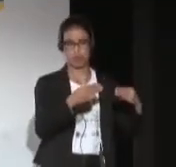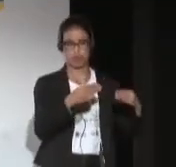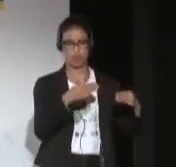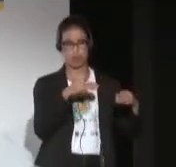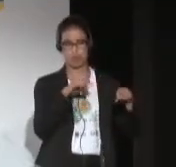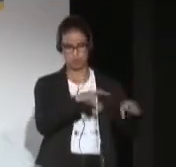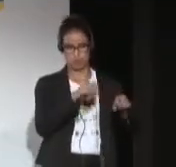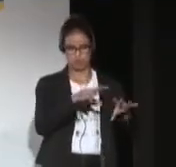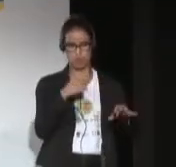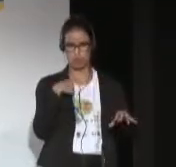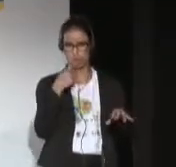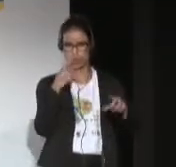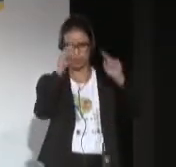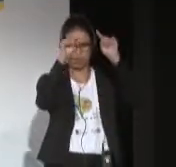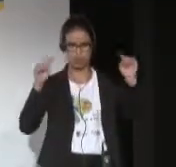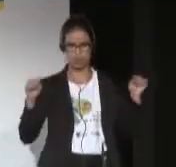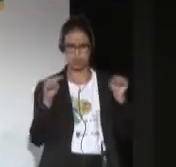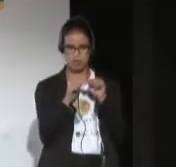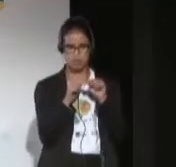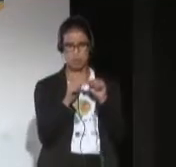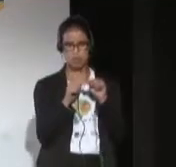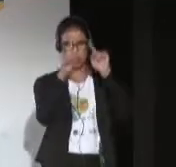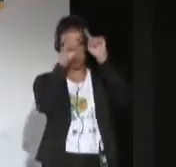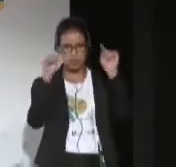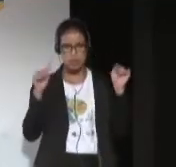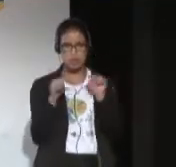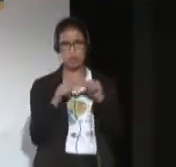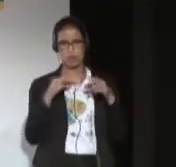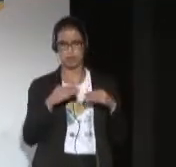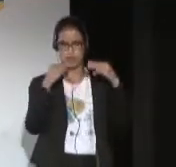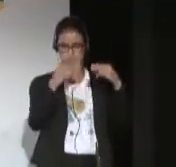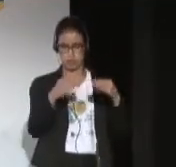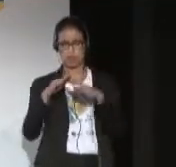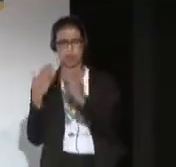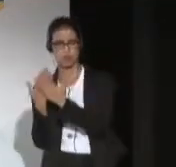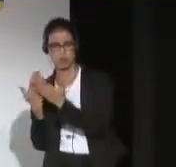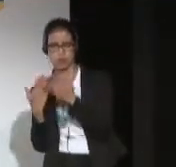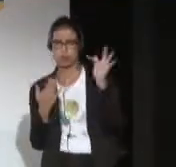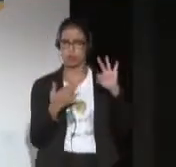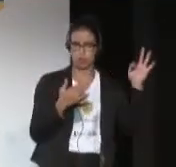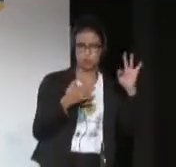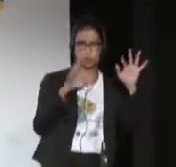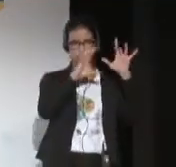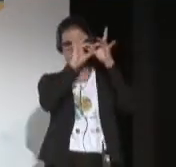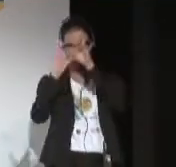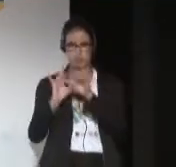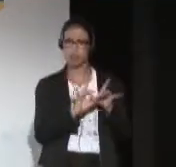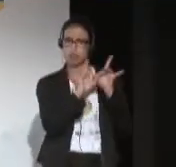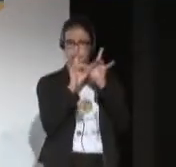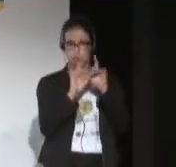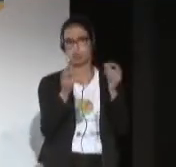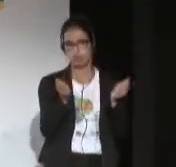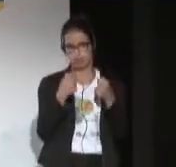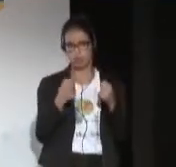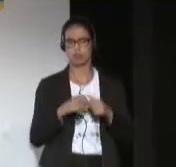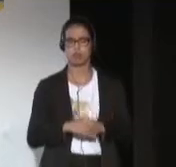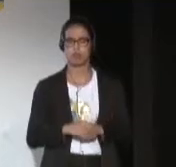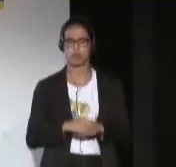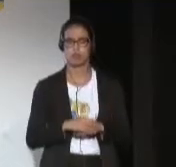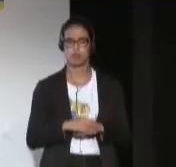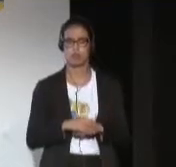que eu mencionei, esse triângulo pode ser replicado entre o Ministério, as escolas e as universidades. Então, dá para estabelecer essa sinergia